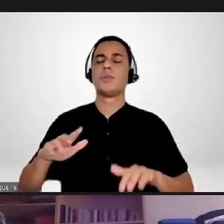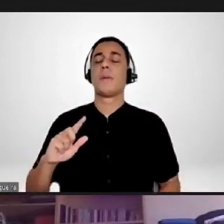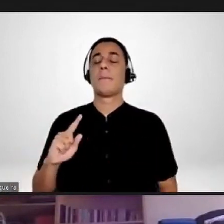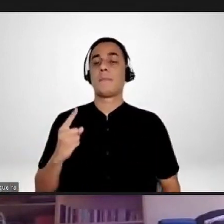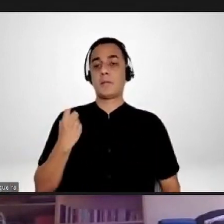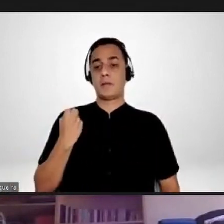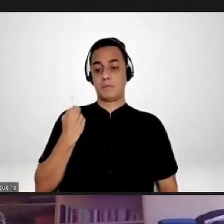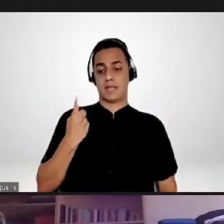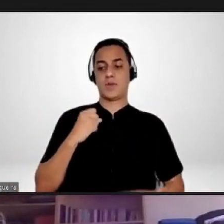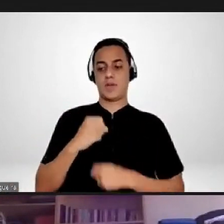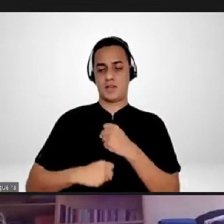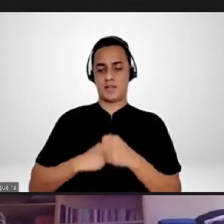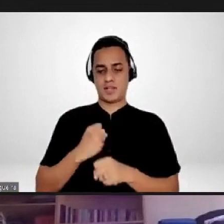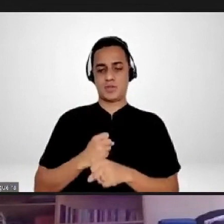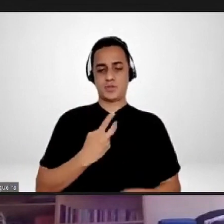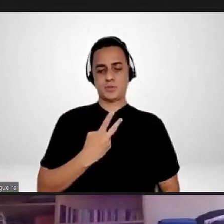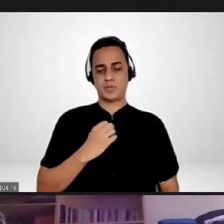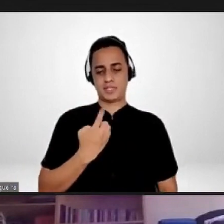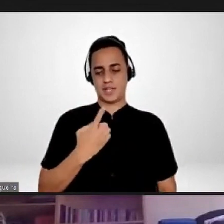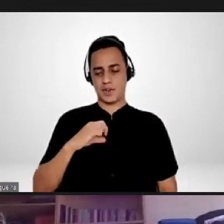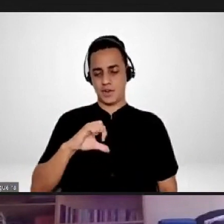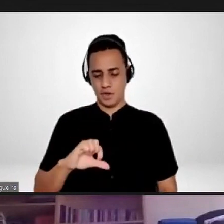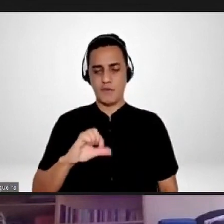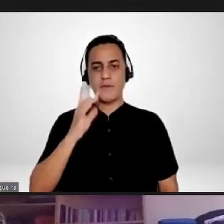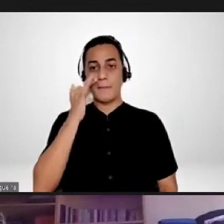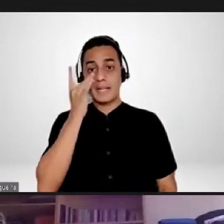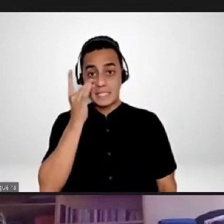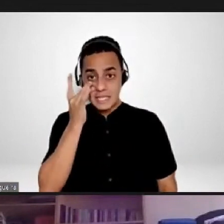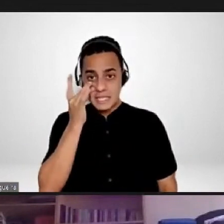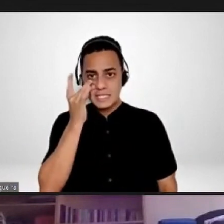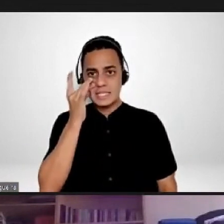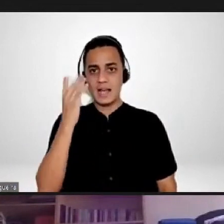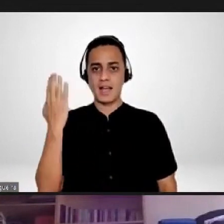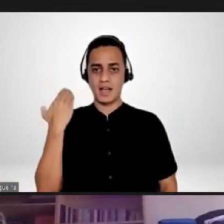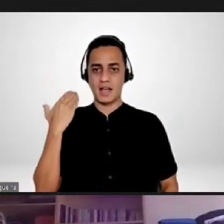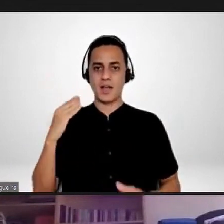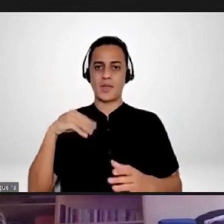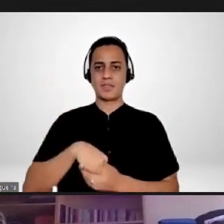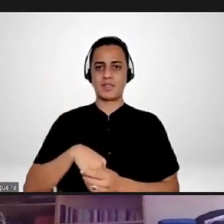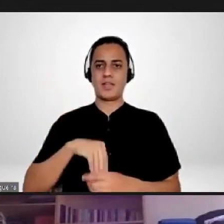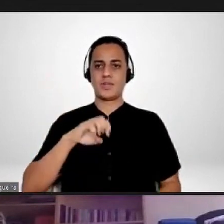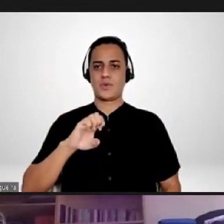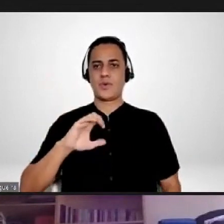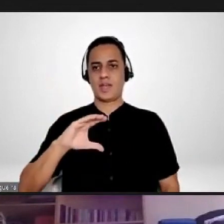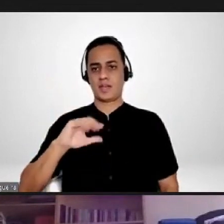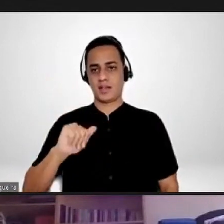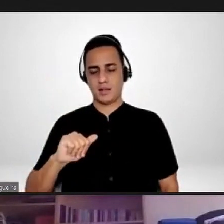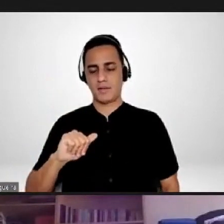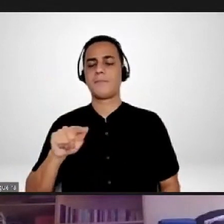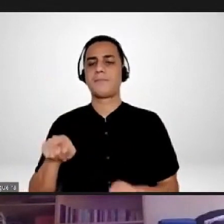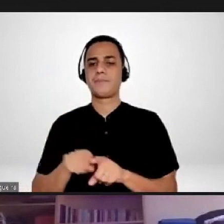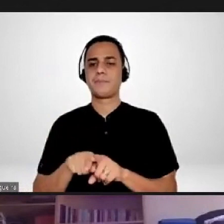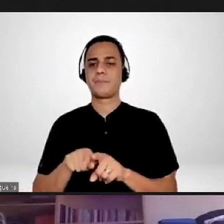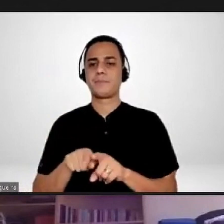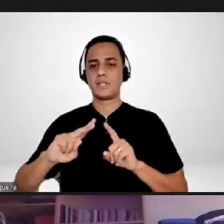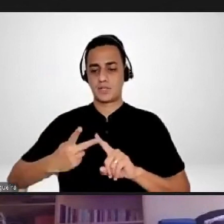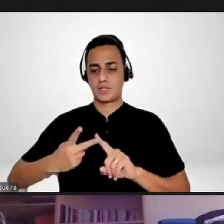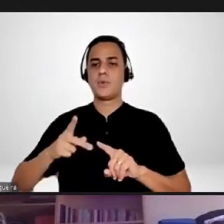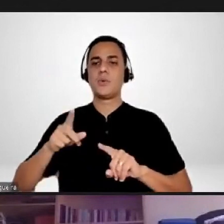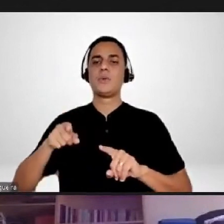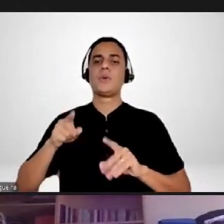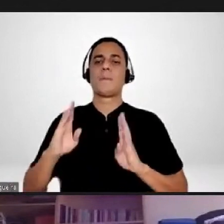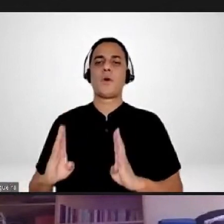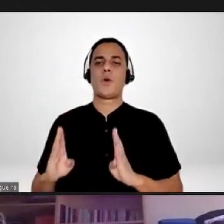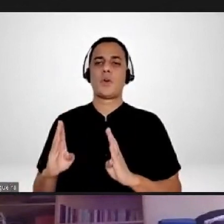foi em 2019, ocorreu presencialmente na ECA, e o segundo módulo ocorreu de forma remota agora no